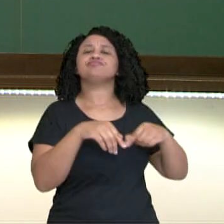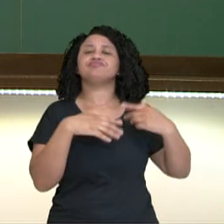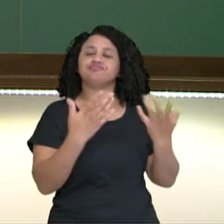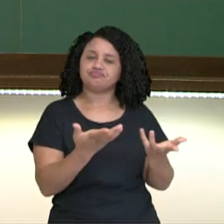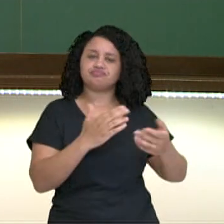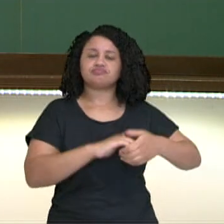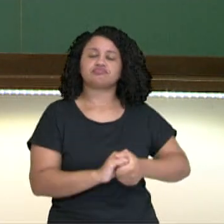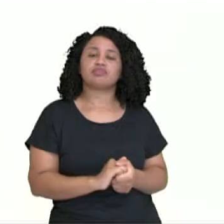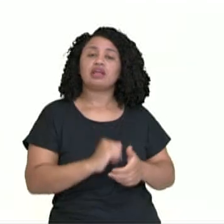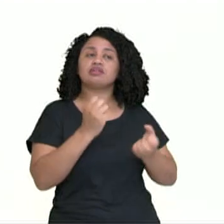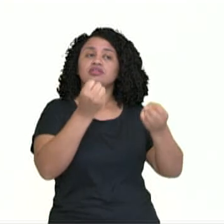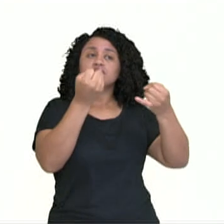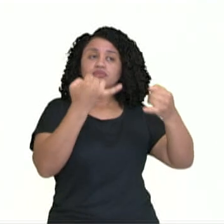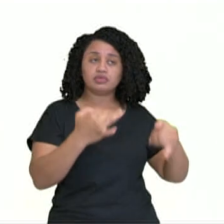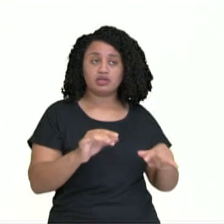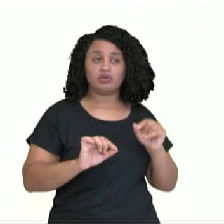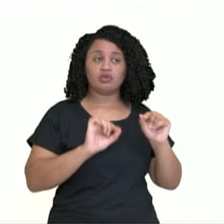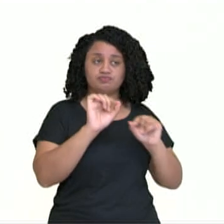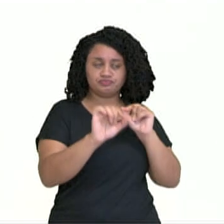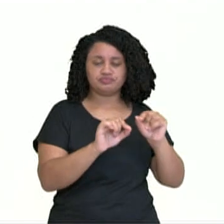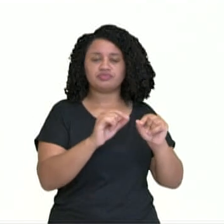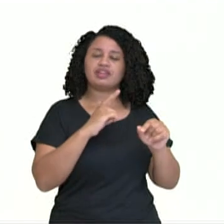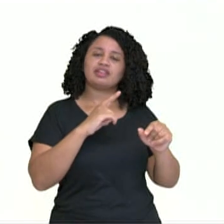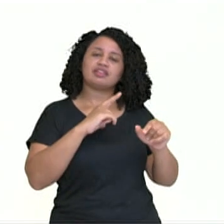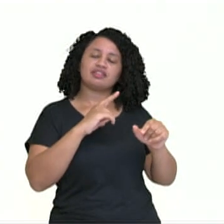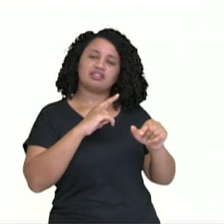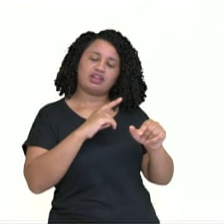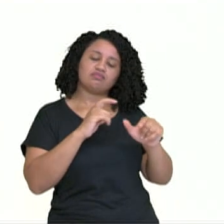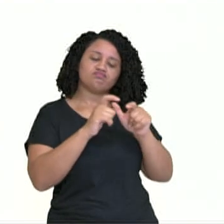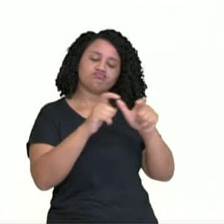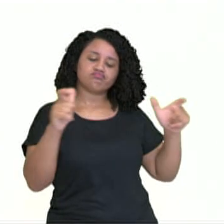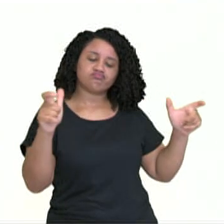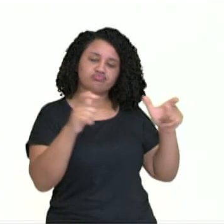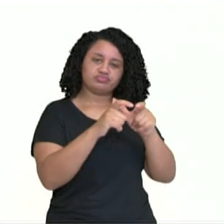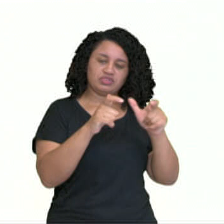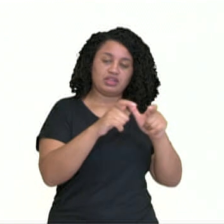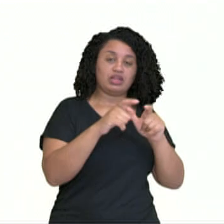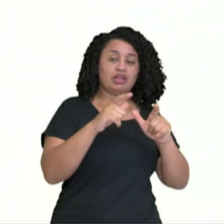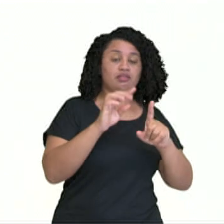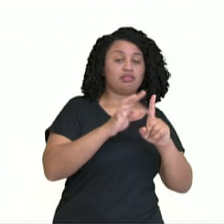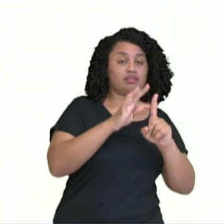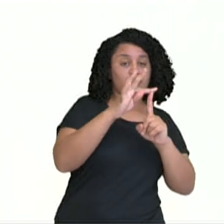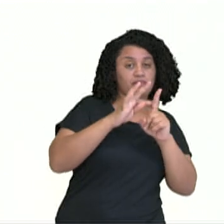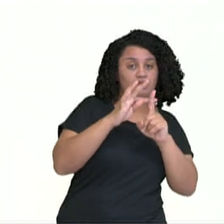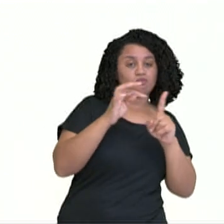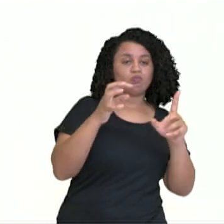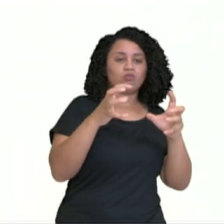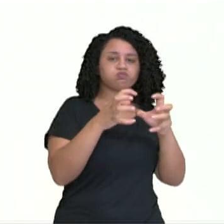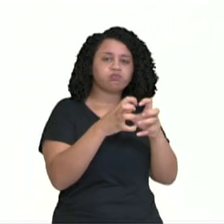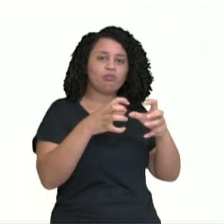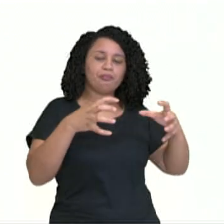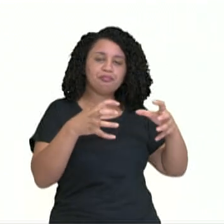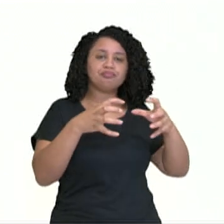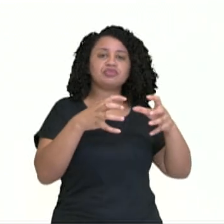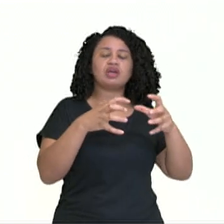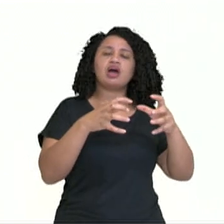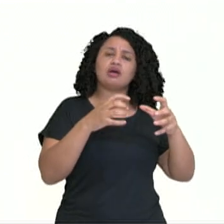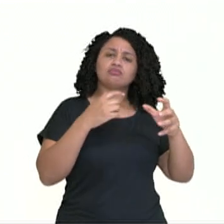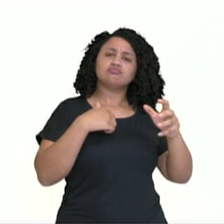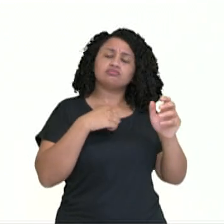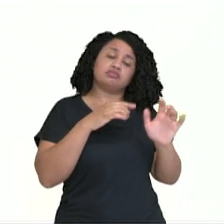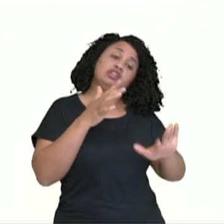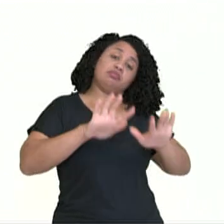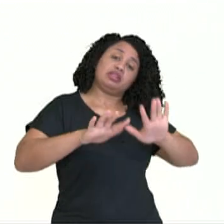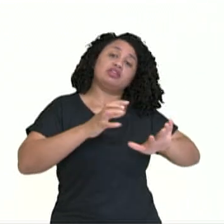Ele explicou o seguinte, que dentro de um mesmo volume, a temperatura e pressão constantes, independente de qual seja